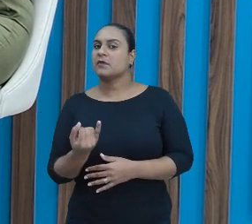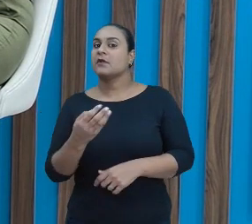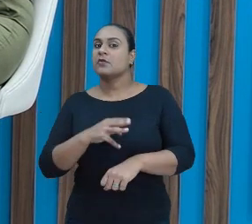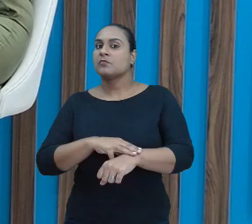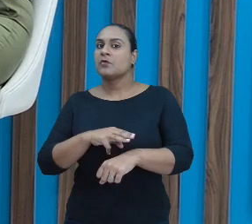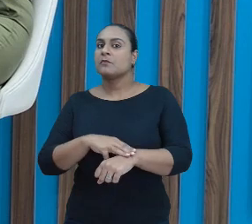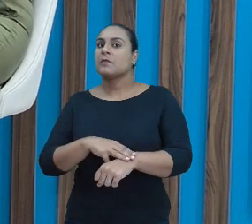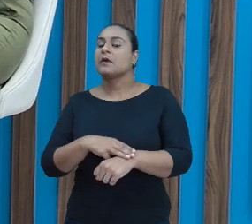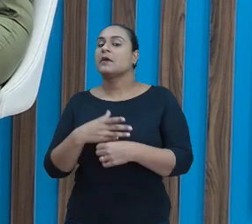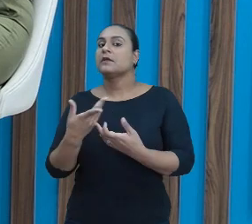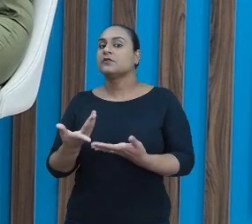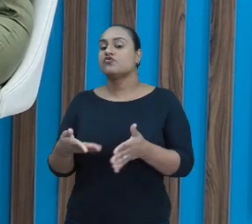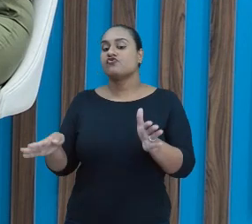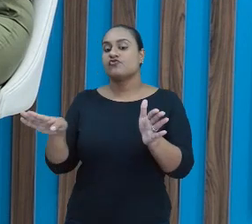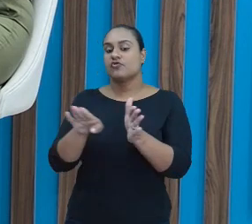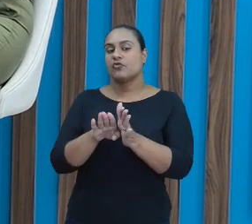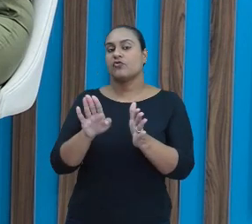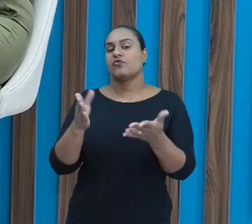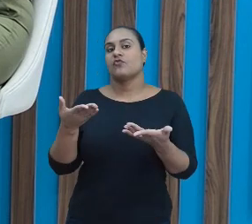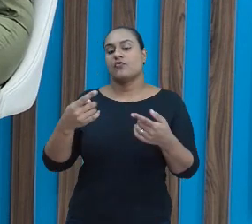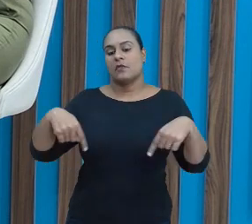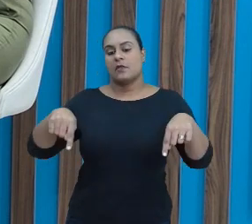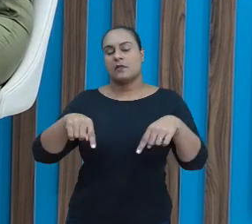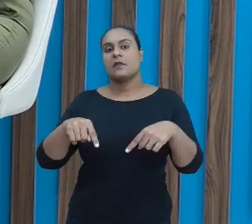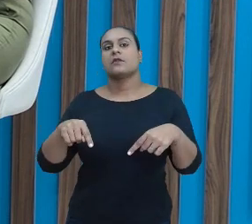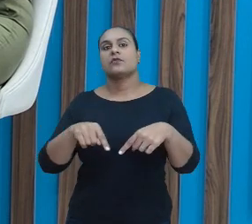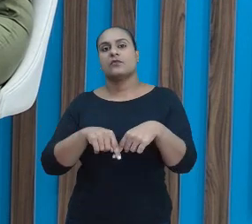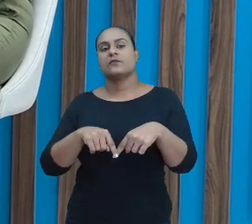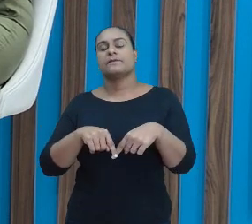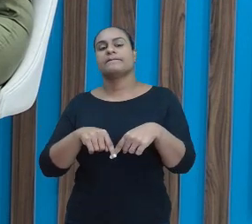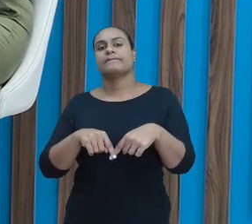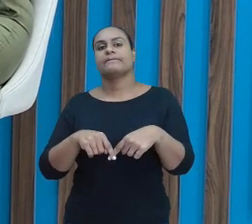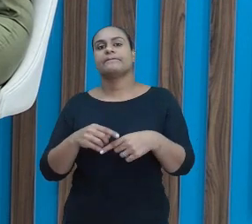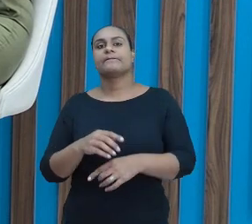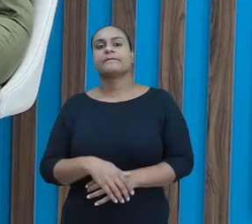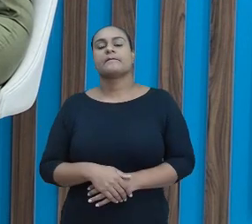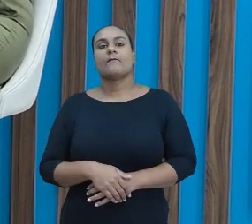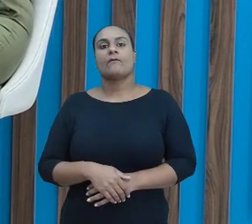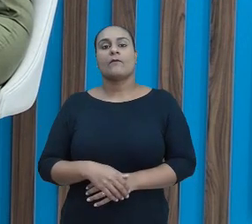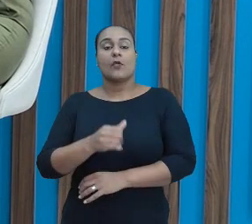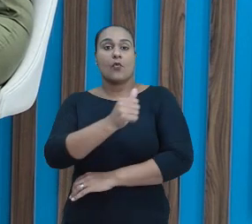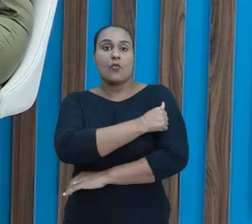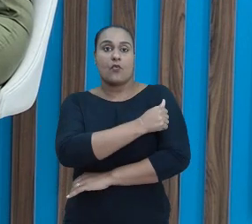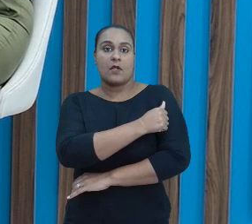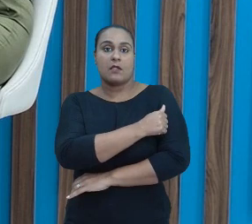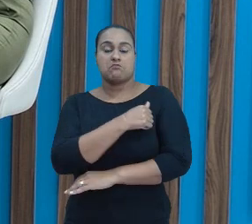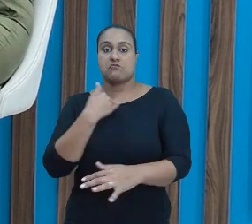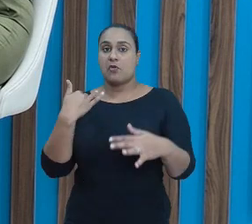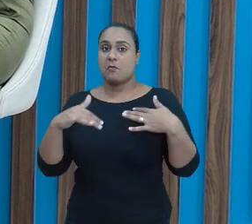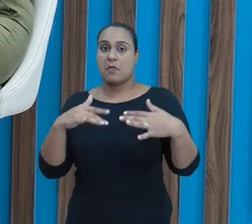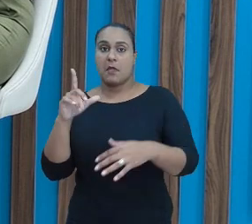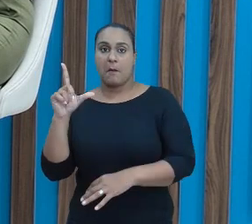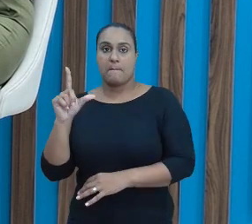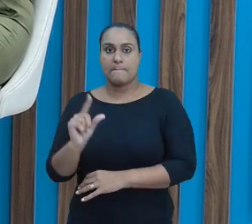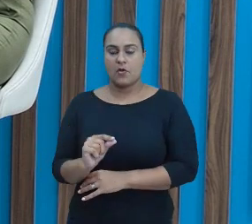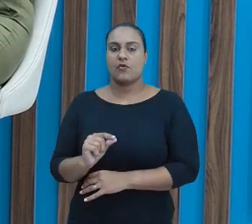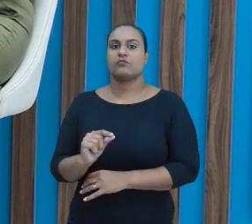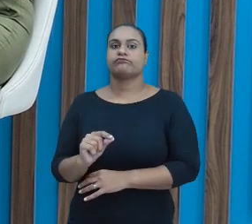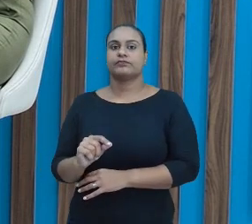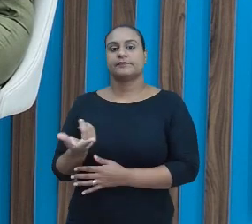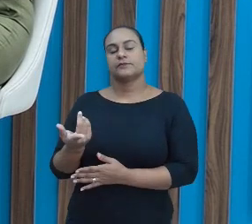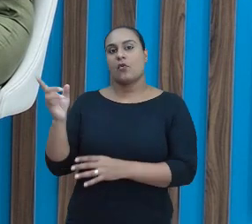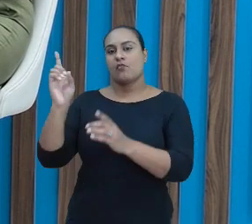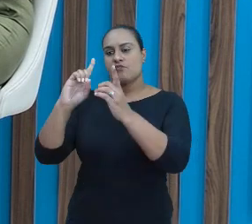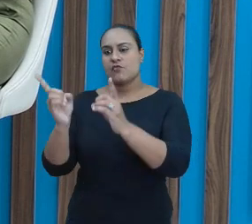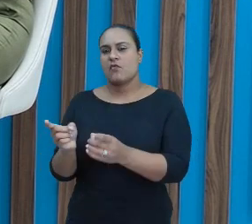na turma um estudante com múltiplas deficiências, com deficiência múltipla, e que tinha mobilidade reduzida. Então, o estudante na